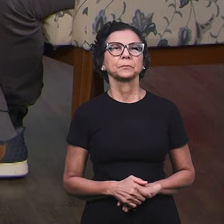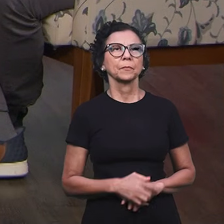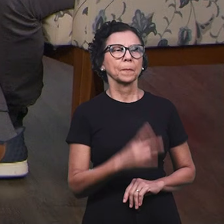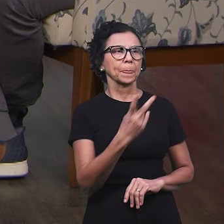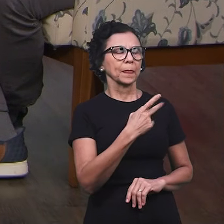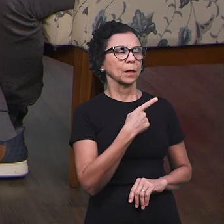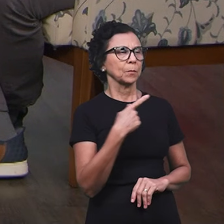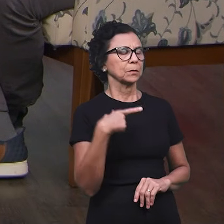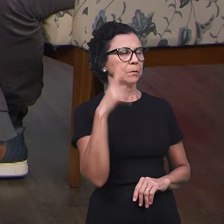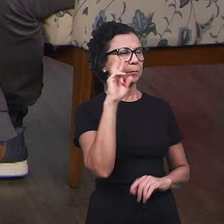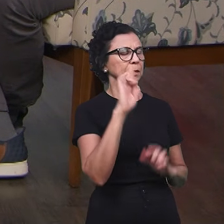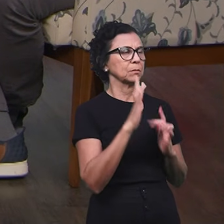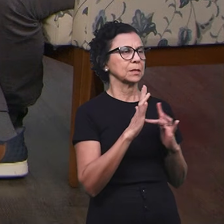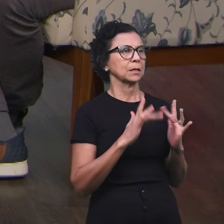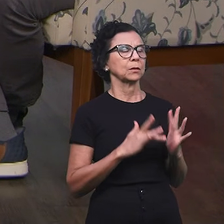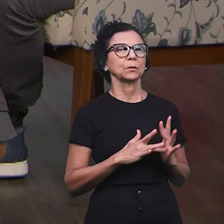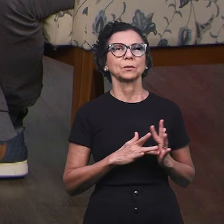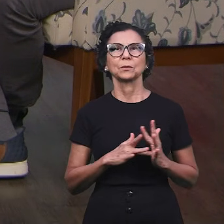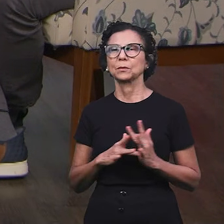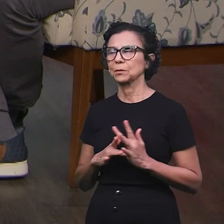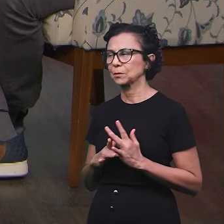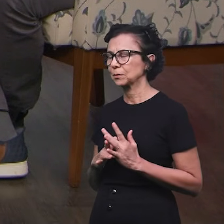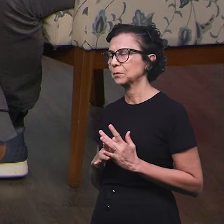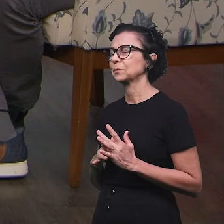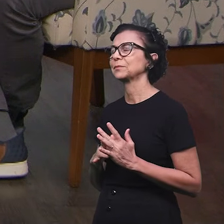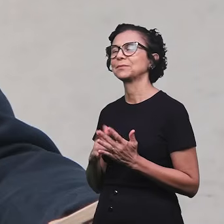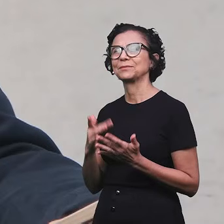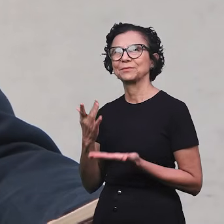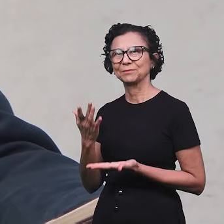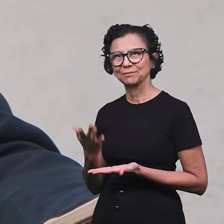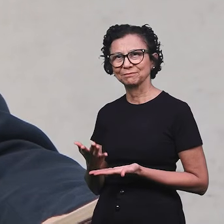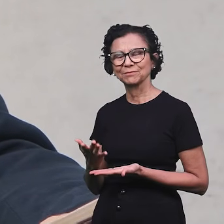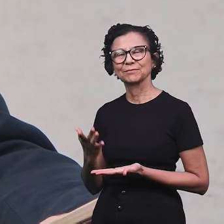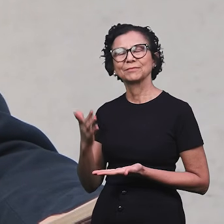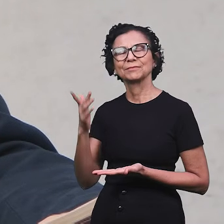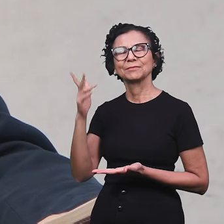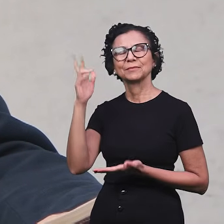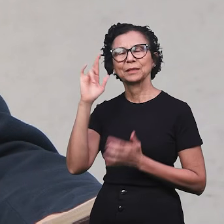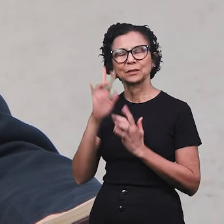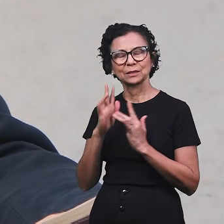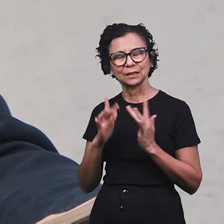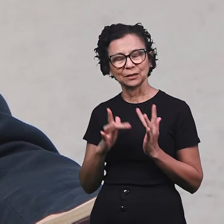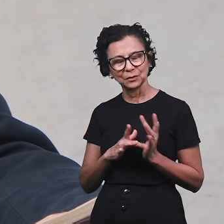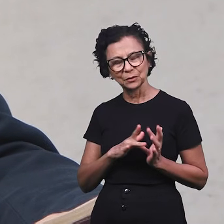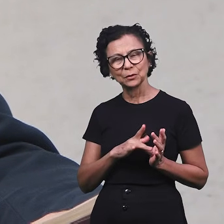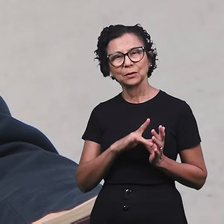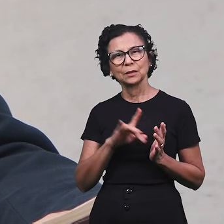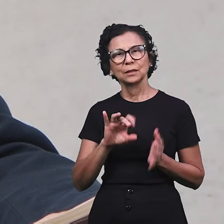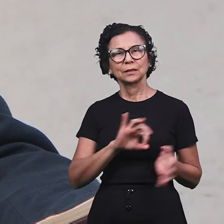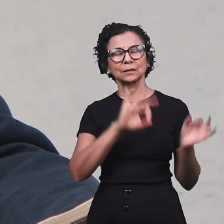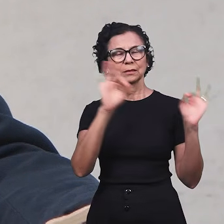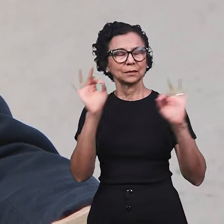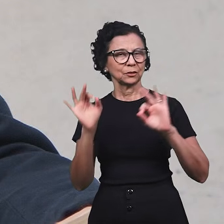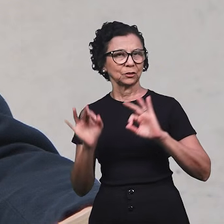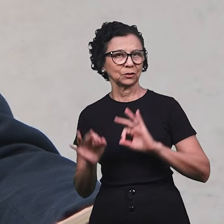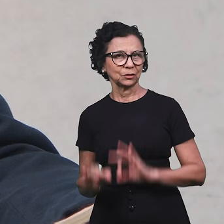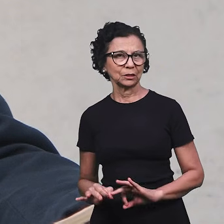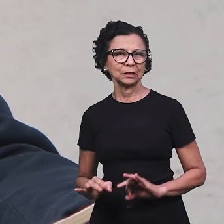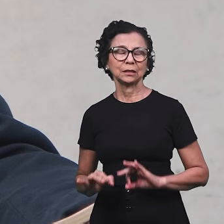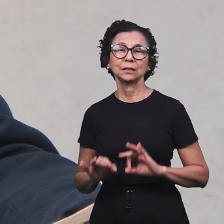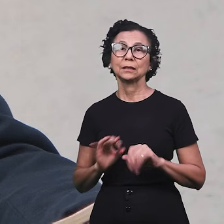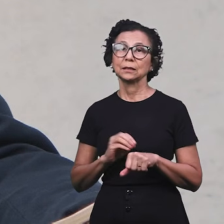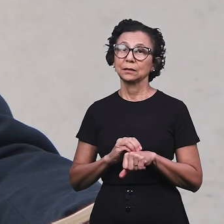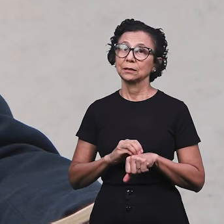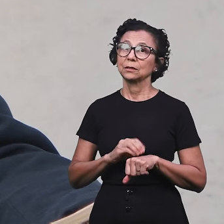Pastor Guilherme e Pastor Júlio, a paz do Senhor. A paz do Senhor, Pastor Marcelo, Pastor Júlio, aos irmãos, amigos que estão